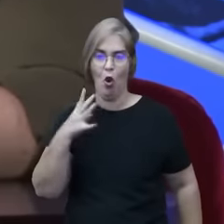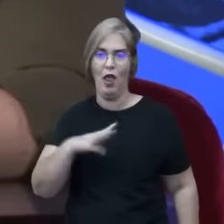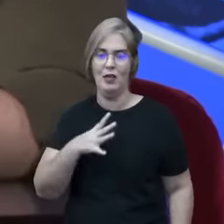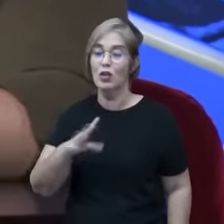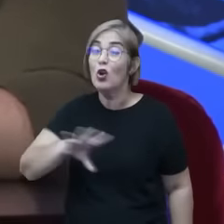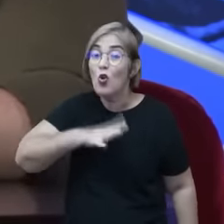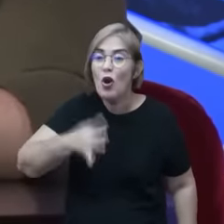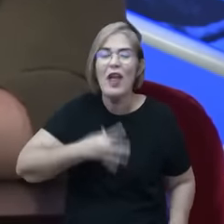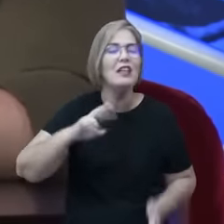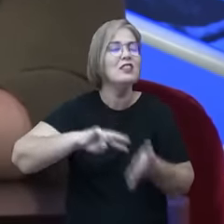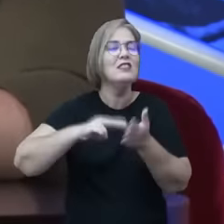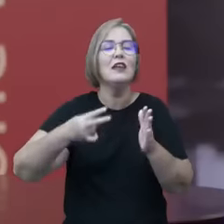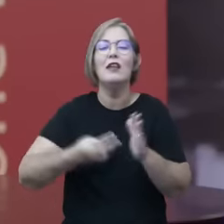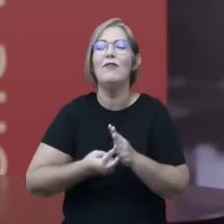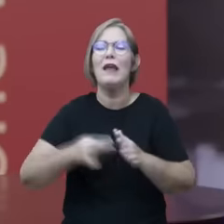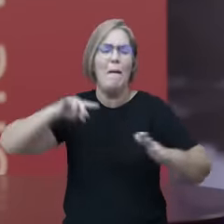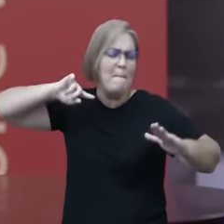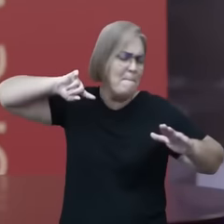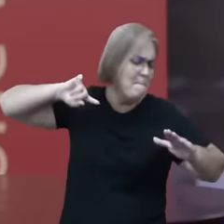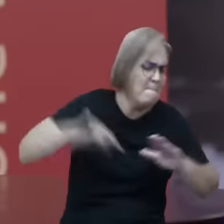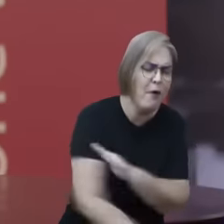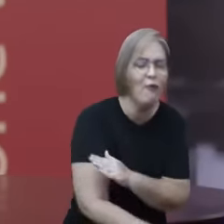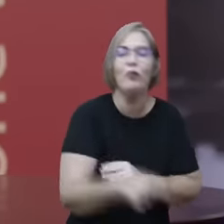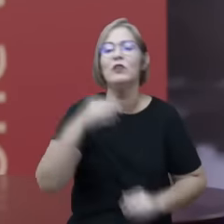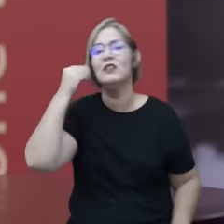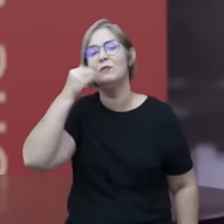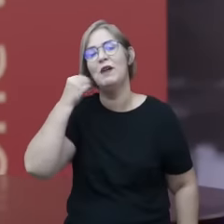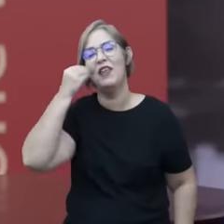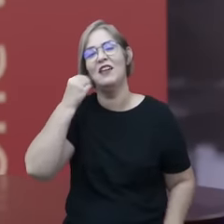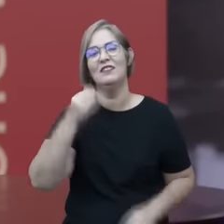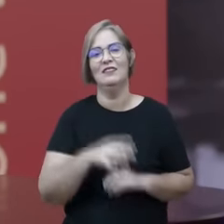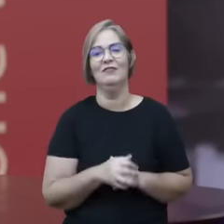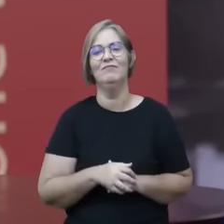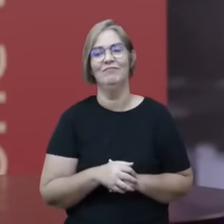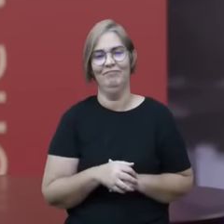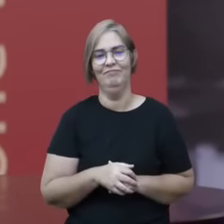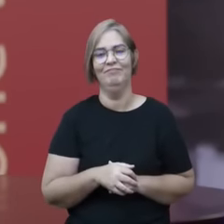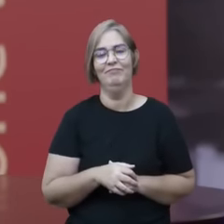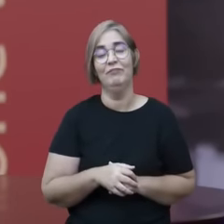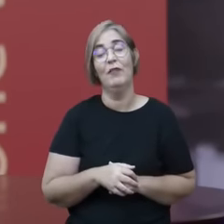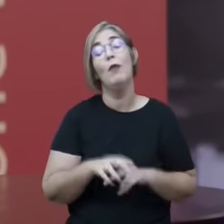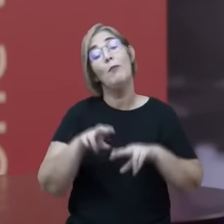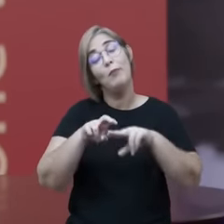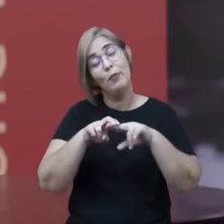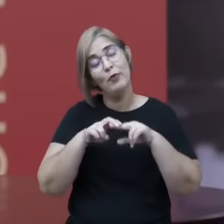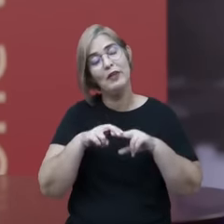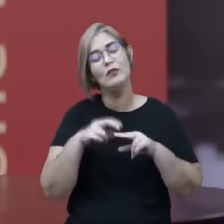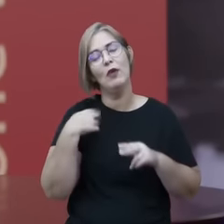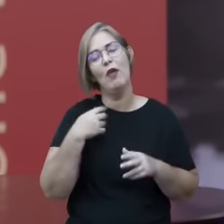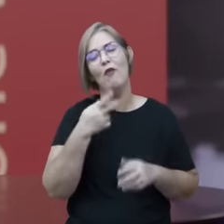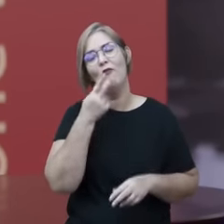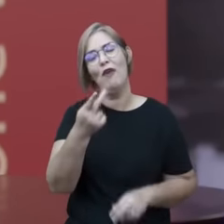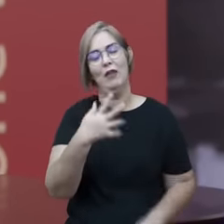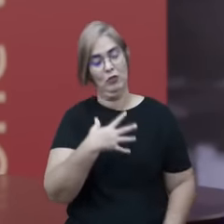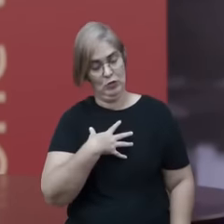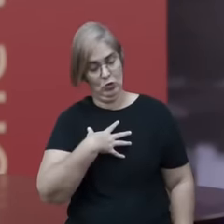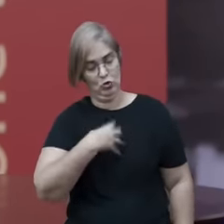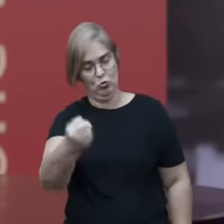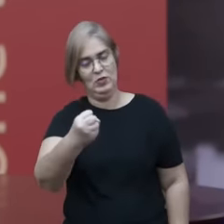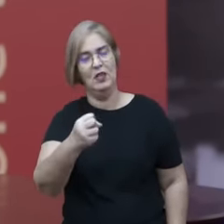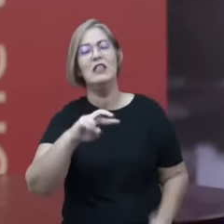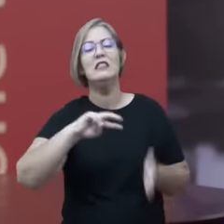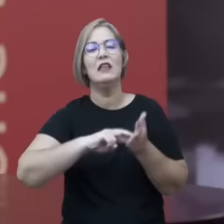existência sem apelo. Portanto, por isso que o suicídio é um desconhecimento. E daí